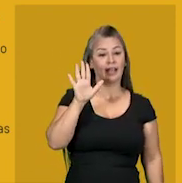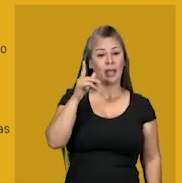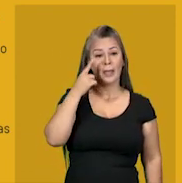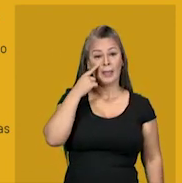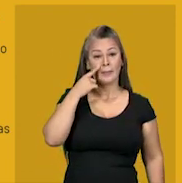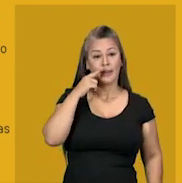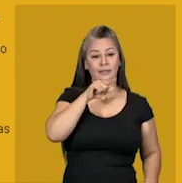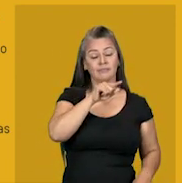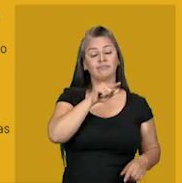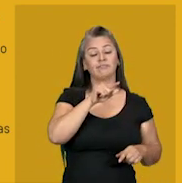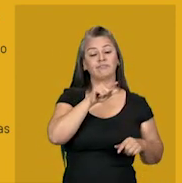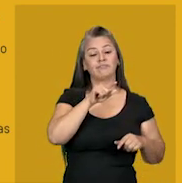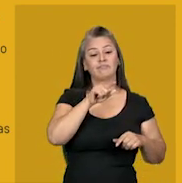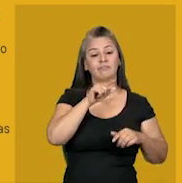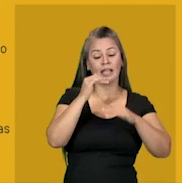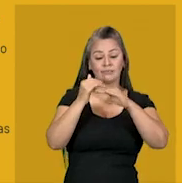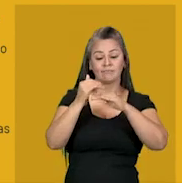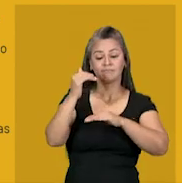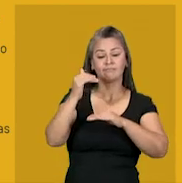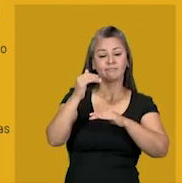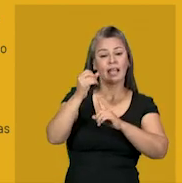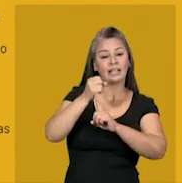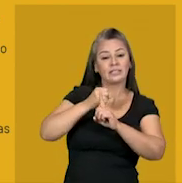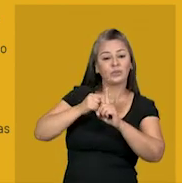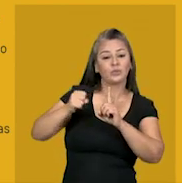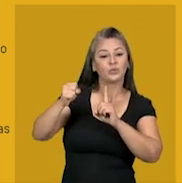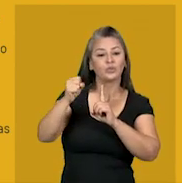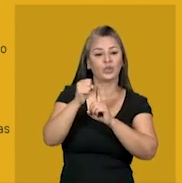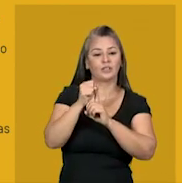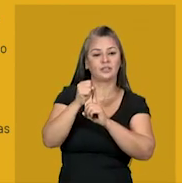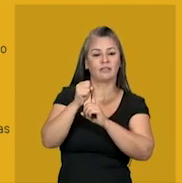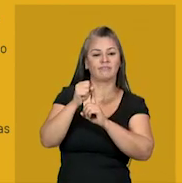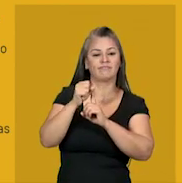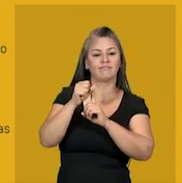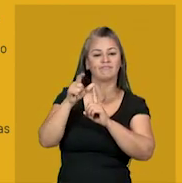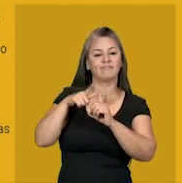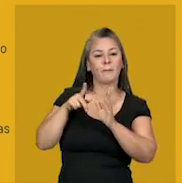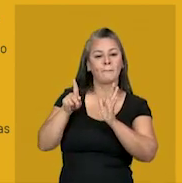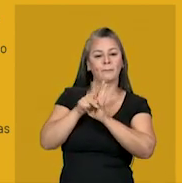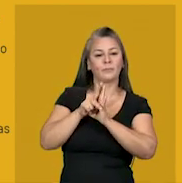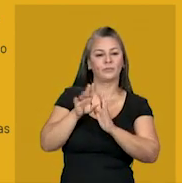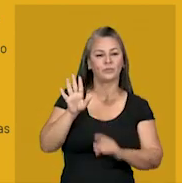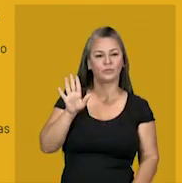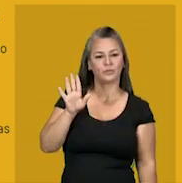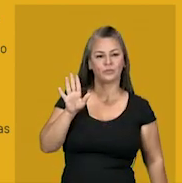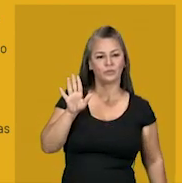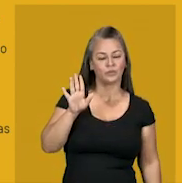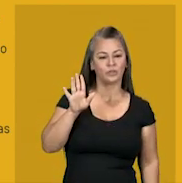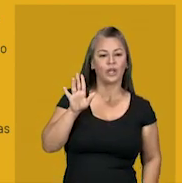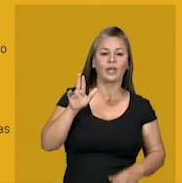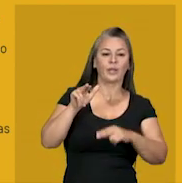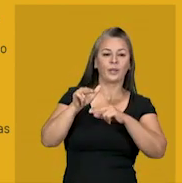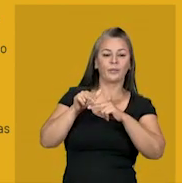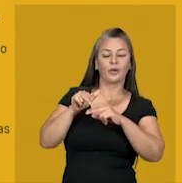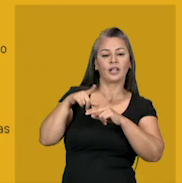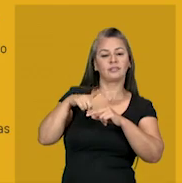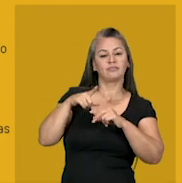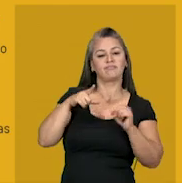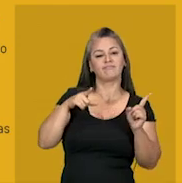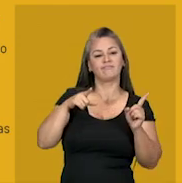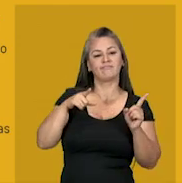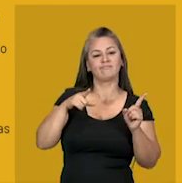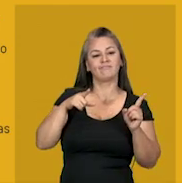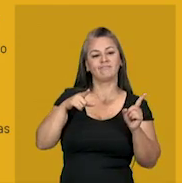são construídas através do tempo, nas relações entre os seres humanos. E por elas serem sociais e construídas, elas podem